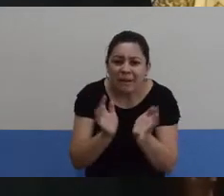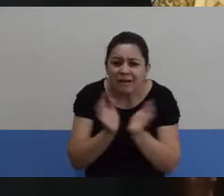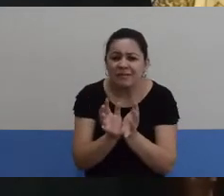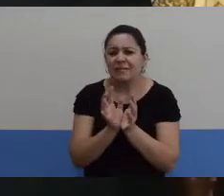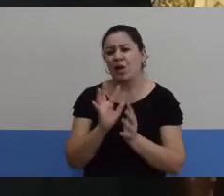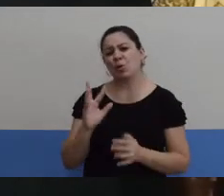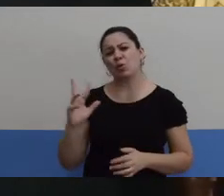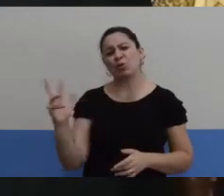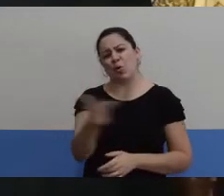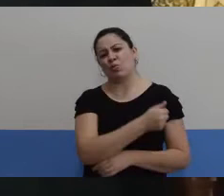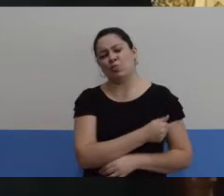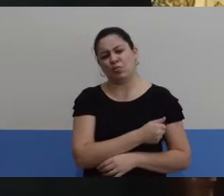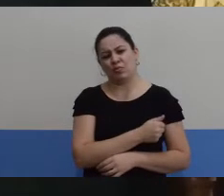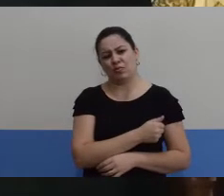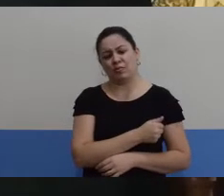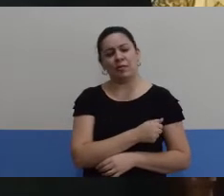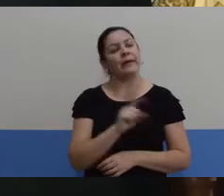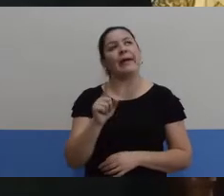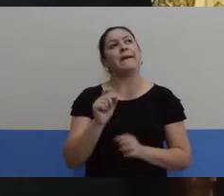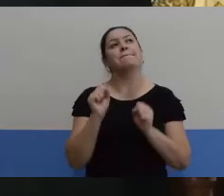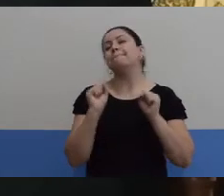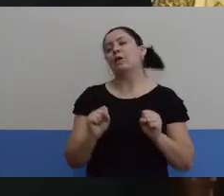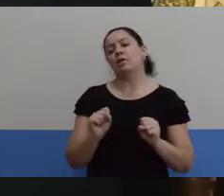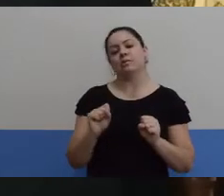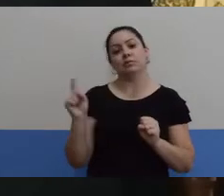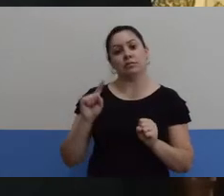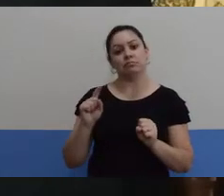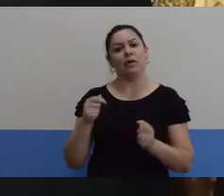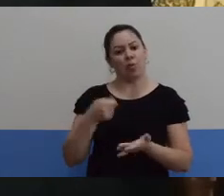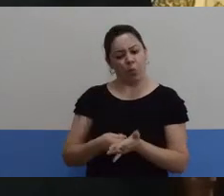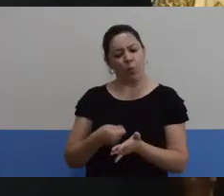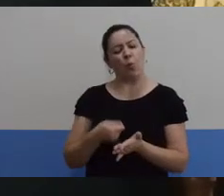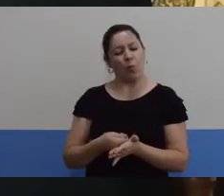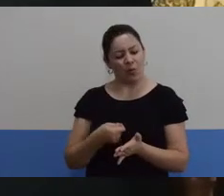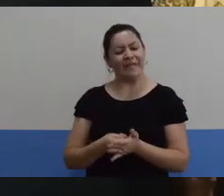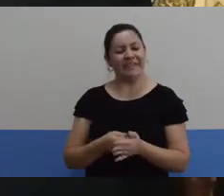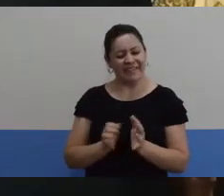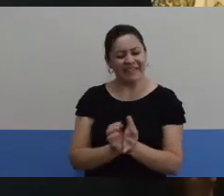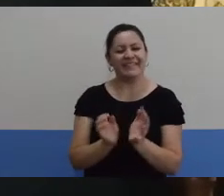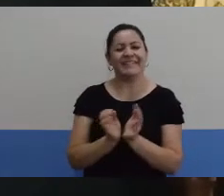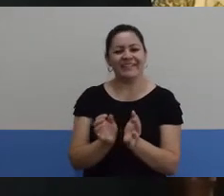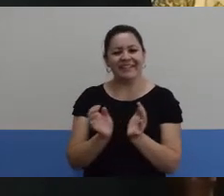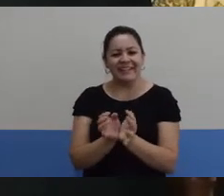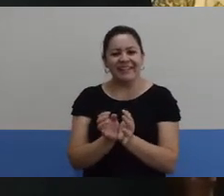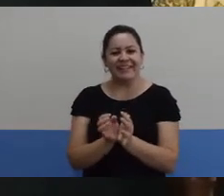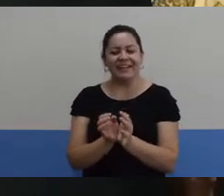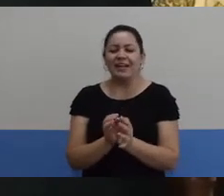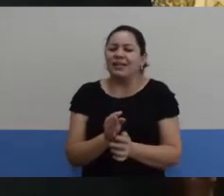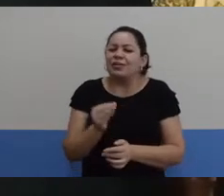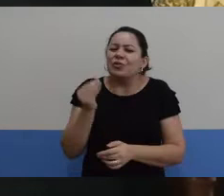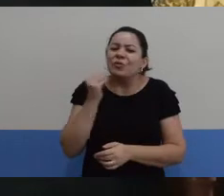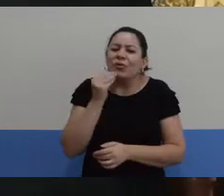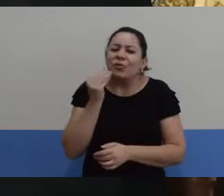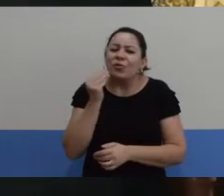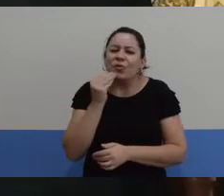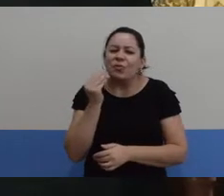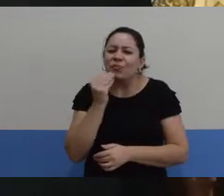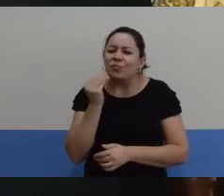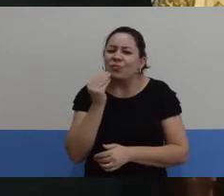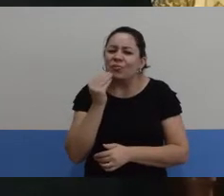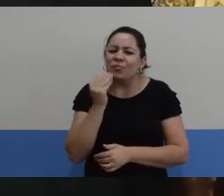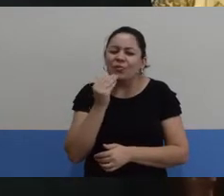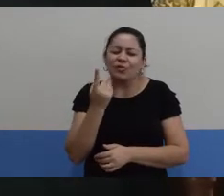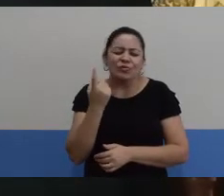Aliás, não é que pode, deve, né? Deve participar, né? Uma oportunidade dessa, gente,